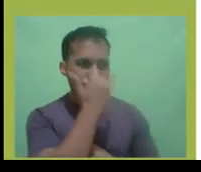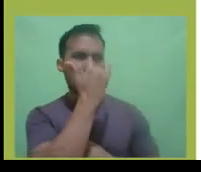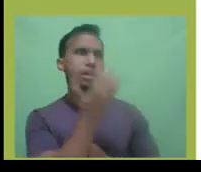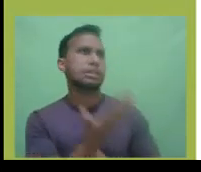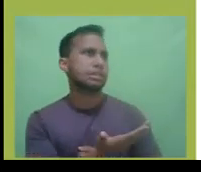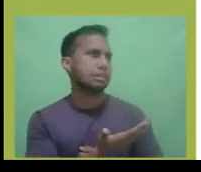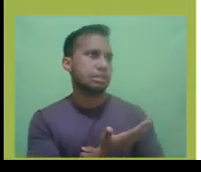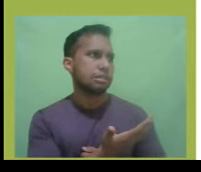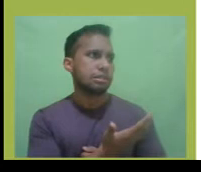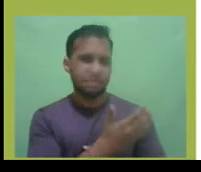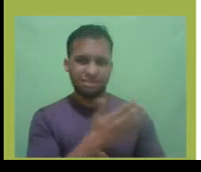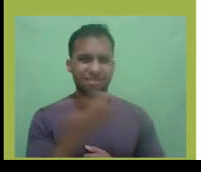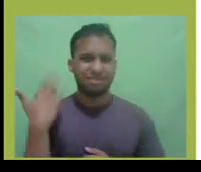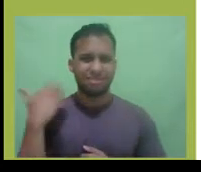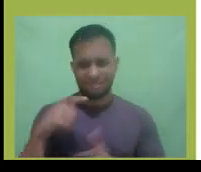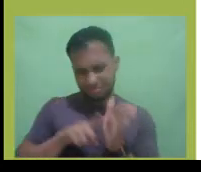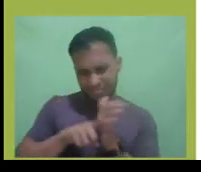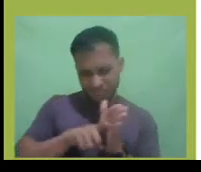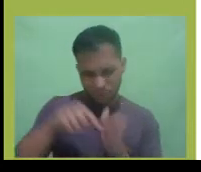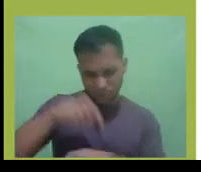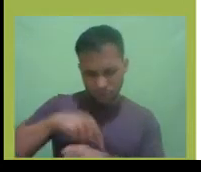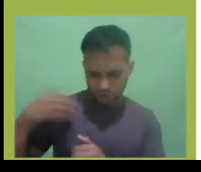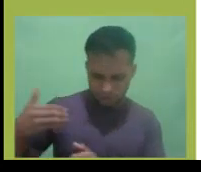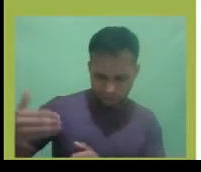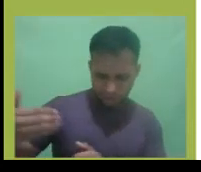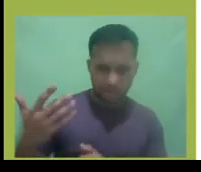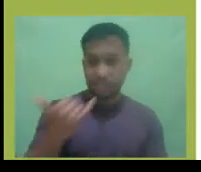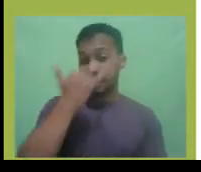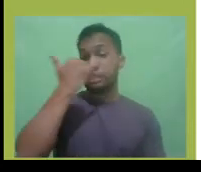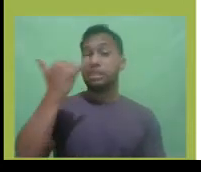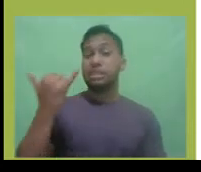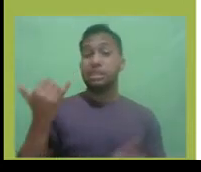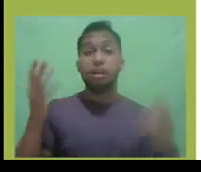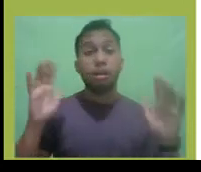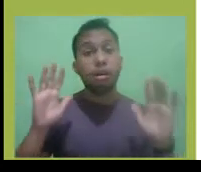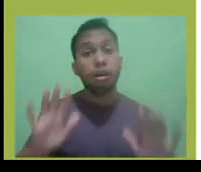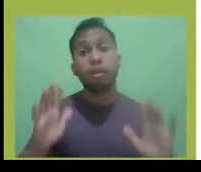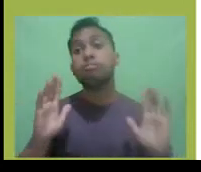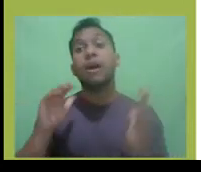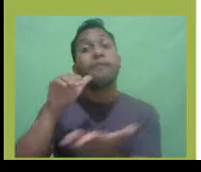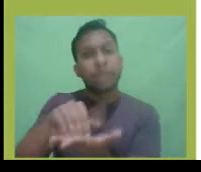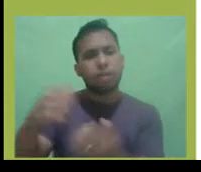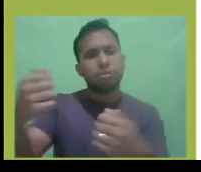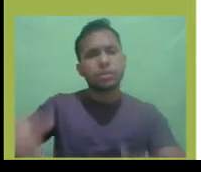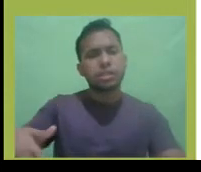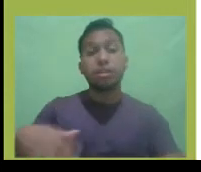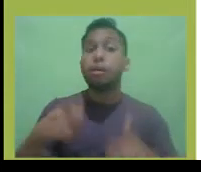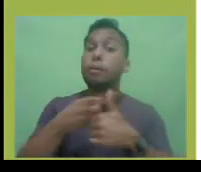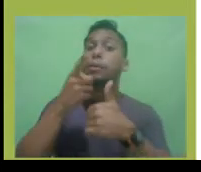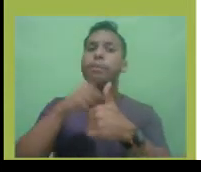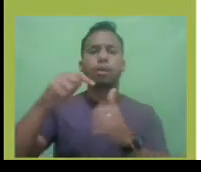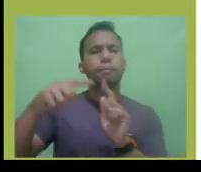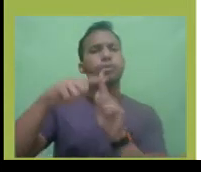nas conclusões que você vai tirar, deixe para falar isso no final da apresentação. Deixe o telespectador primeiro ver a parte boa,